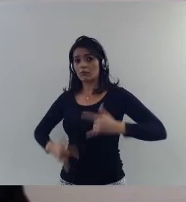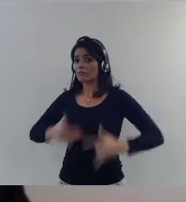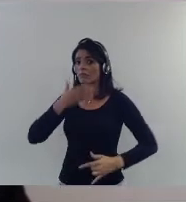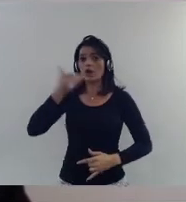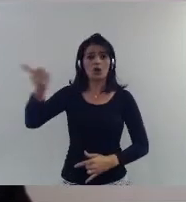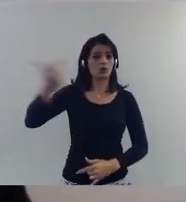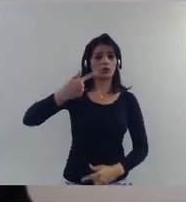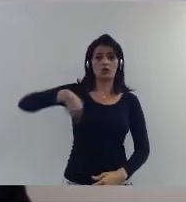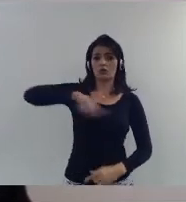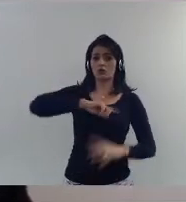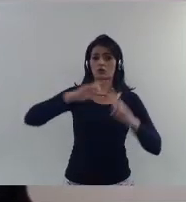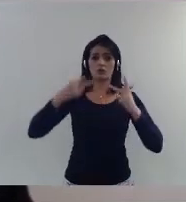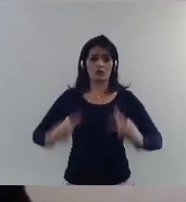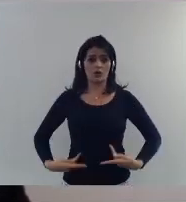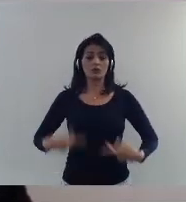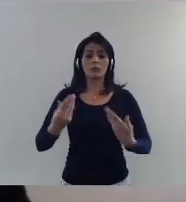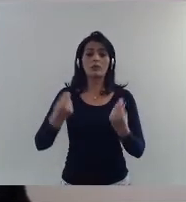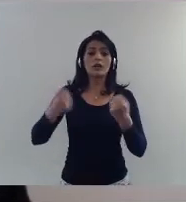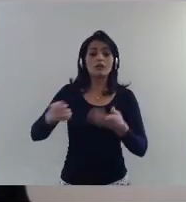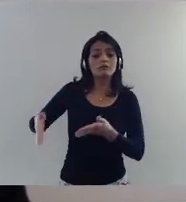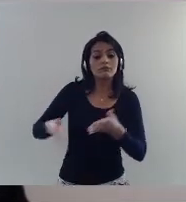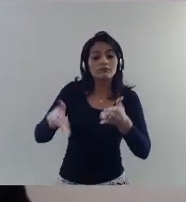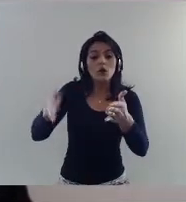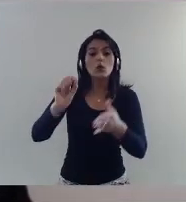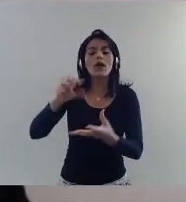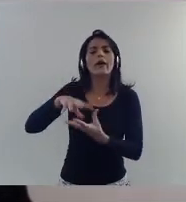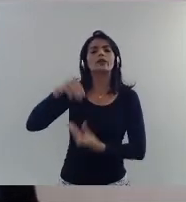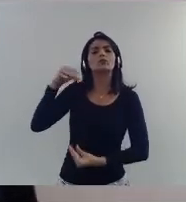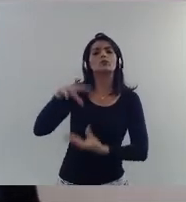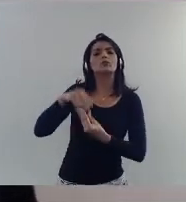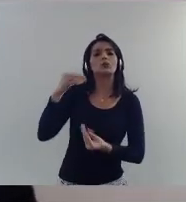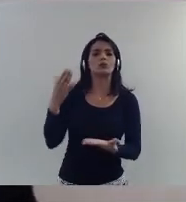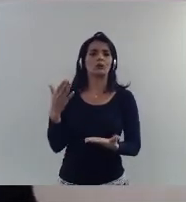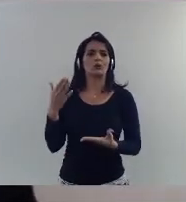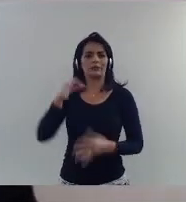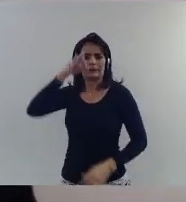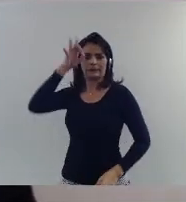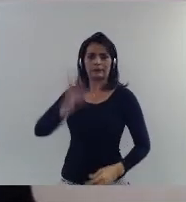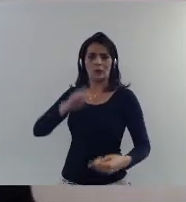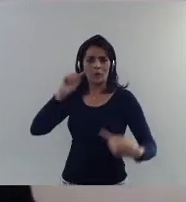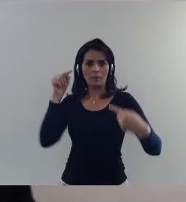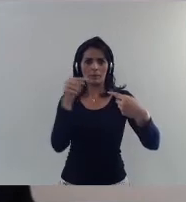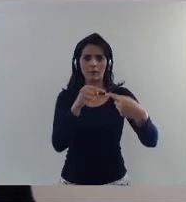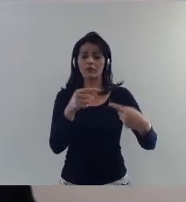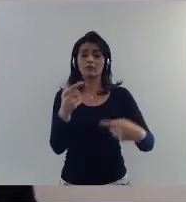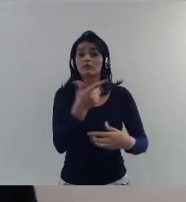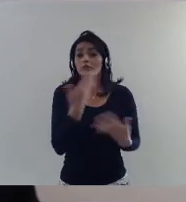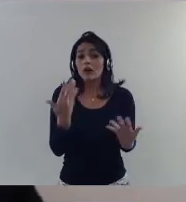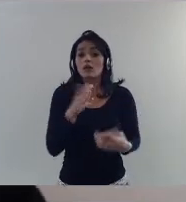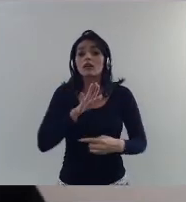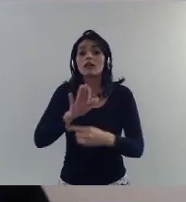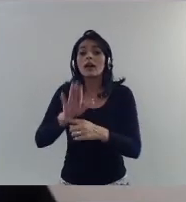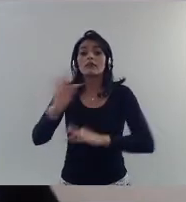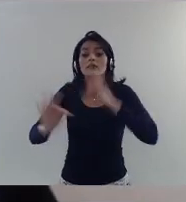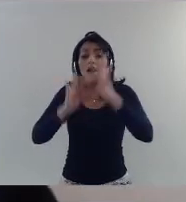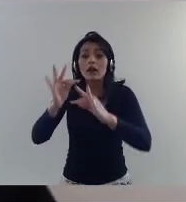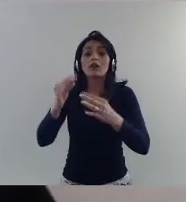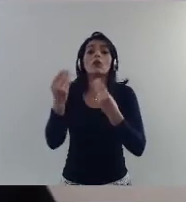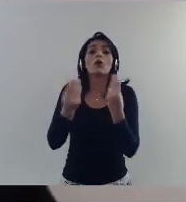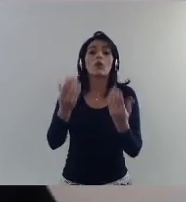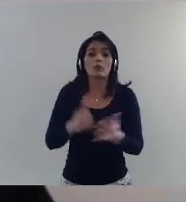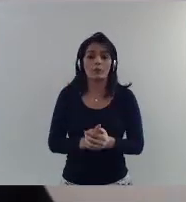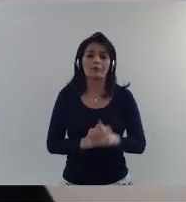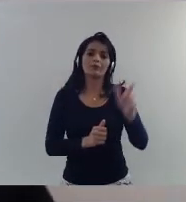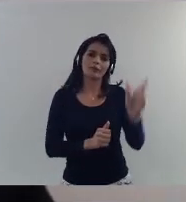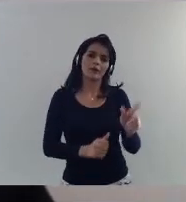tem que entender para onde a gente vai caminhar, aquilo que é mais subjetivo, né? Aquilo que ajuda a criar tecnologia. Então, e aí, falando um pouco